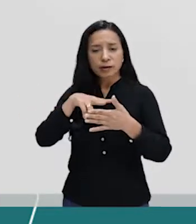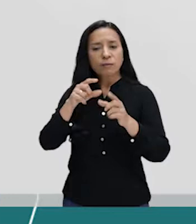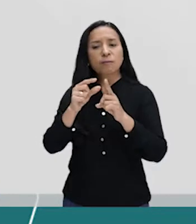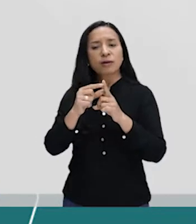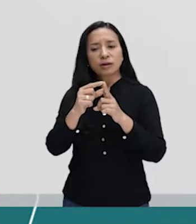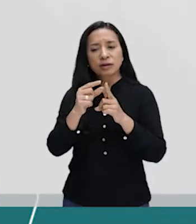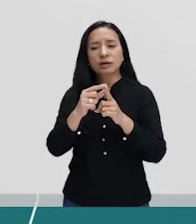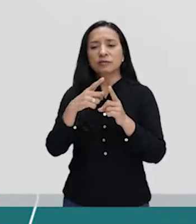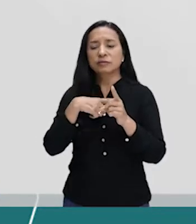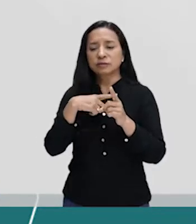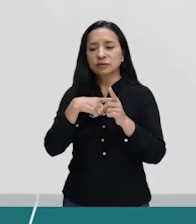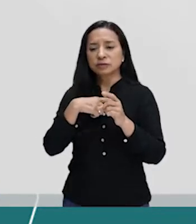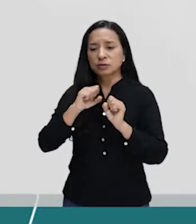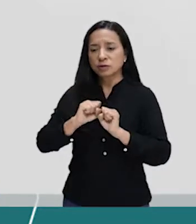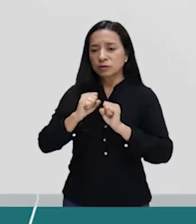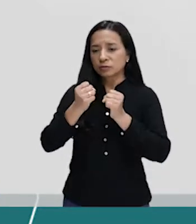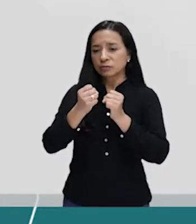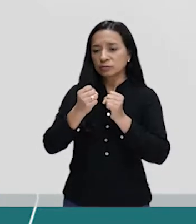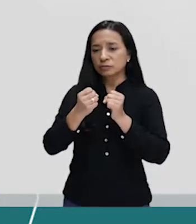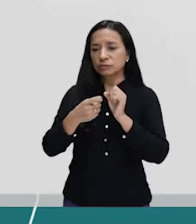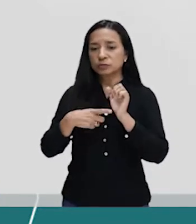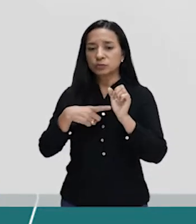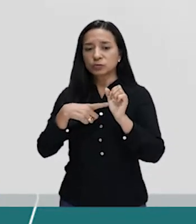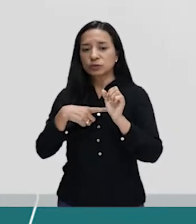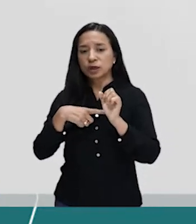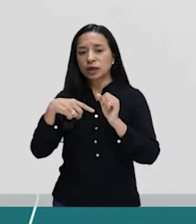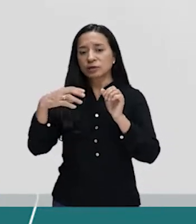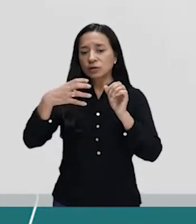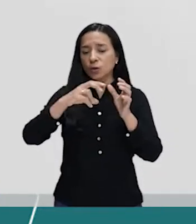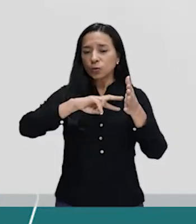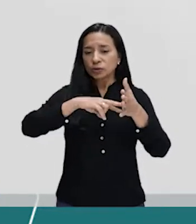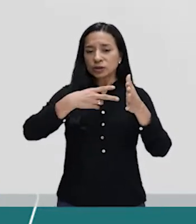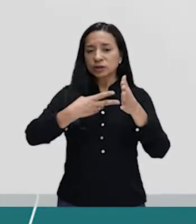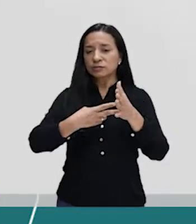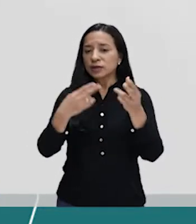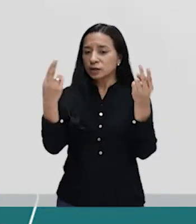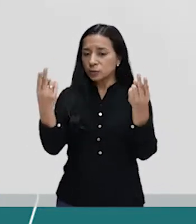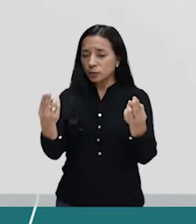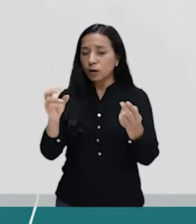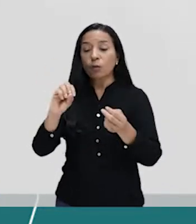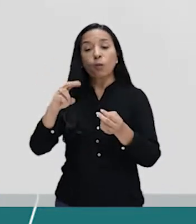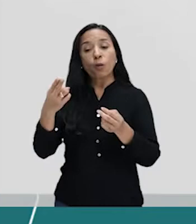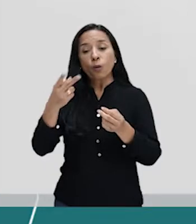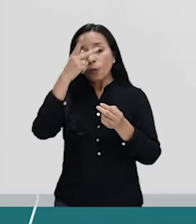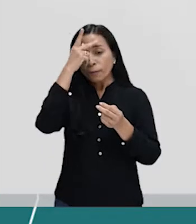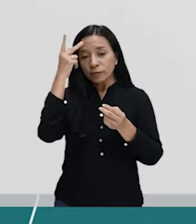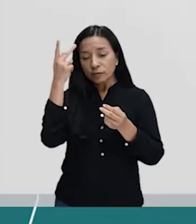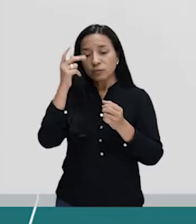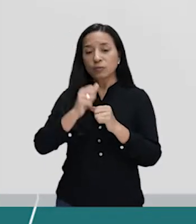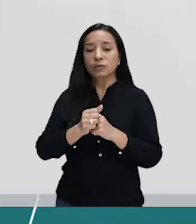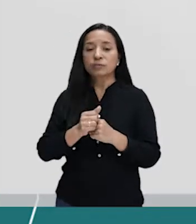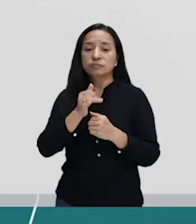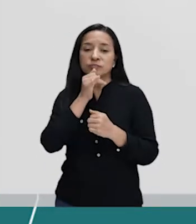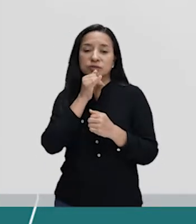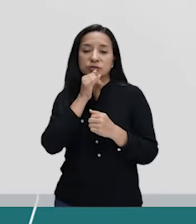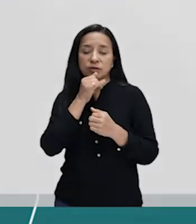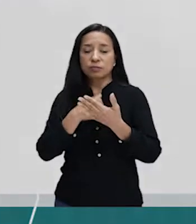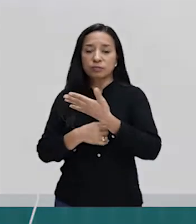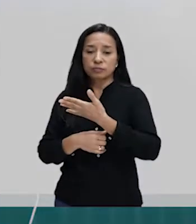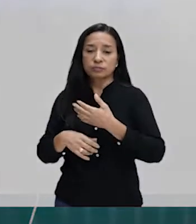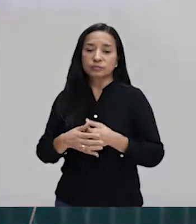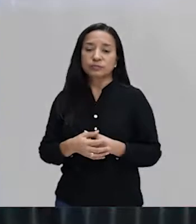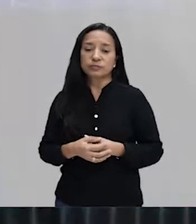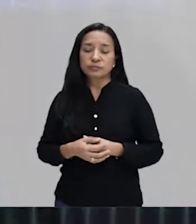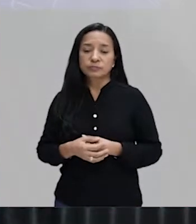faz sempre a mesma coisa. Observe que mesma tá fazendo concordância ali com coisa.